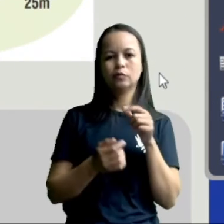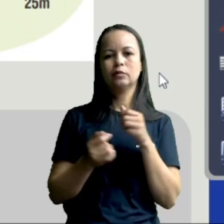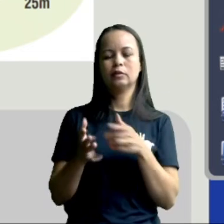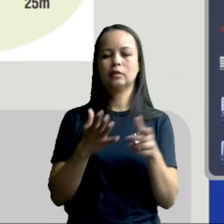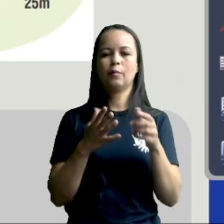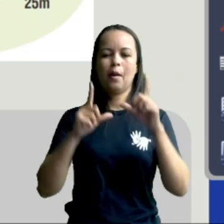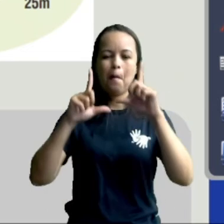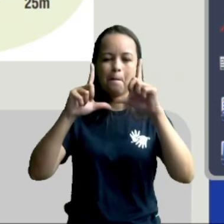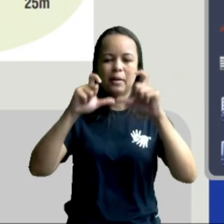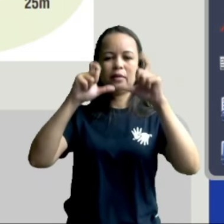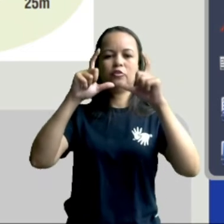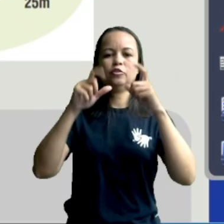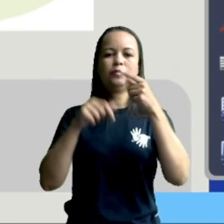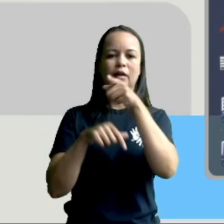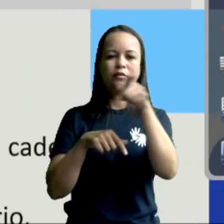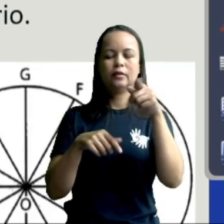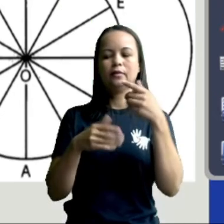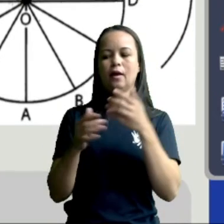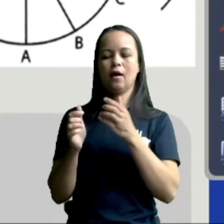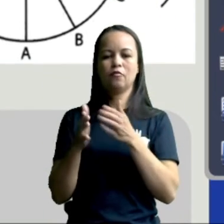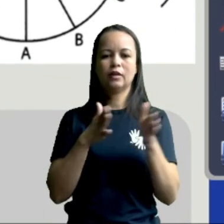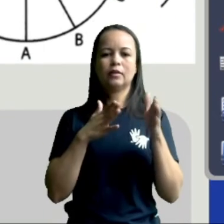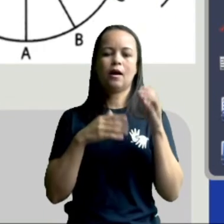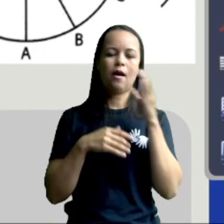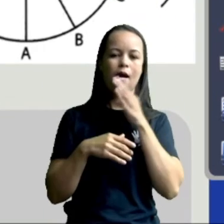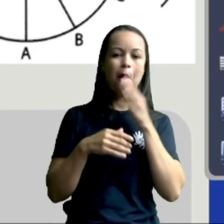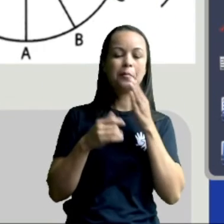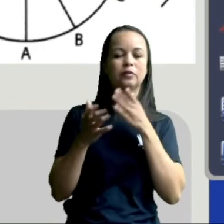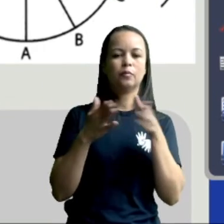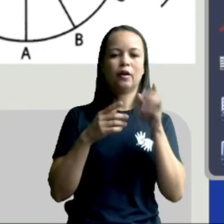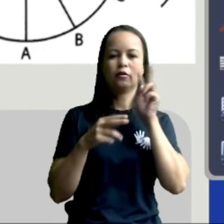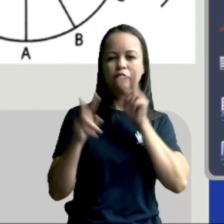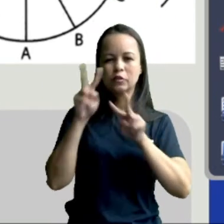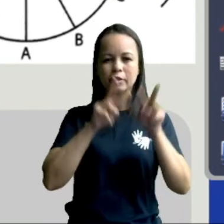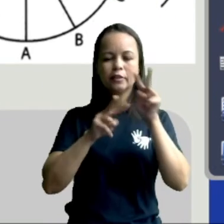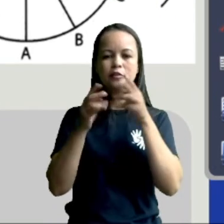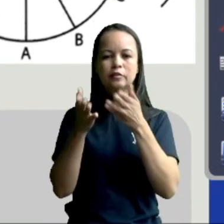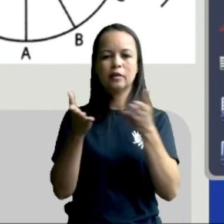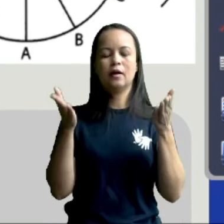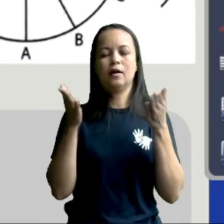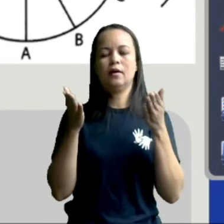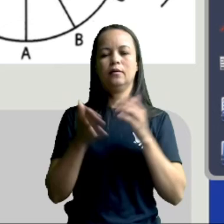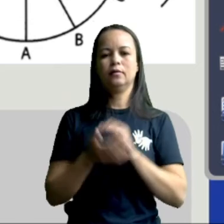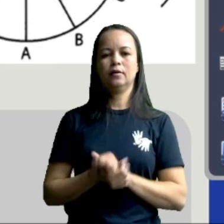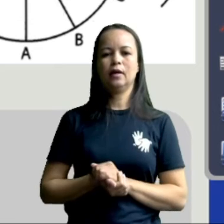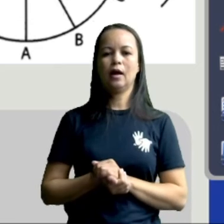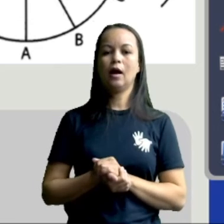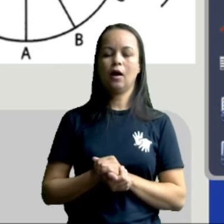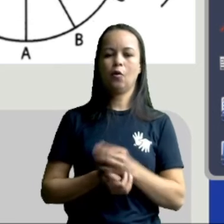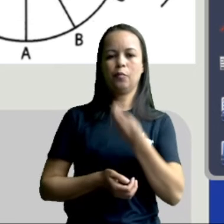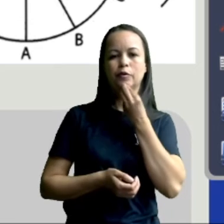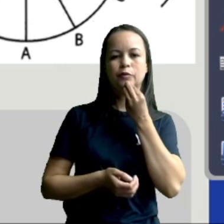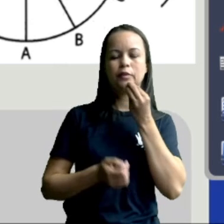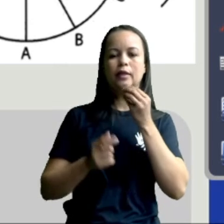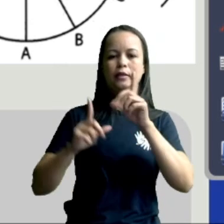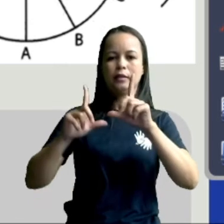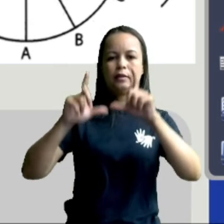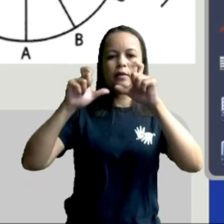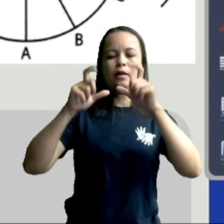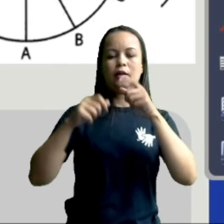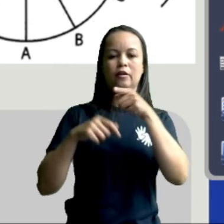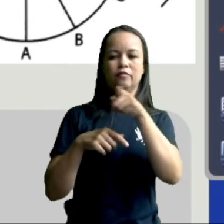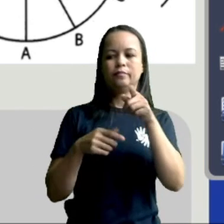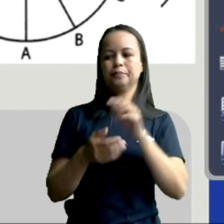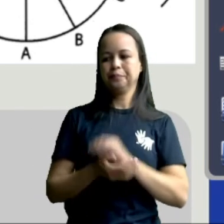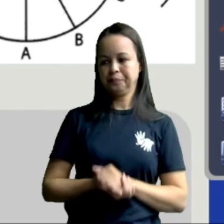você dá um print para tentar. Eu vou passar rapidamente só para você ter a oportunidade de printar e tentar fazer